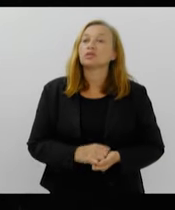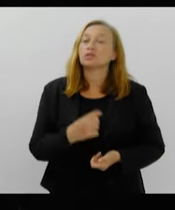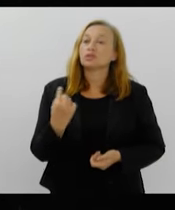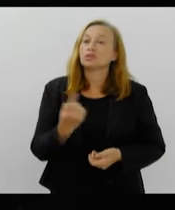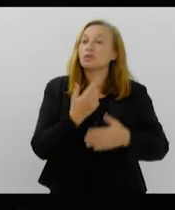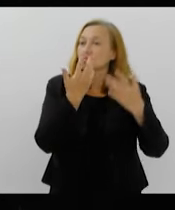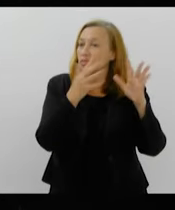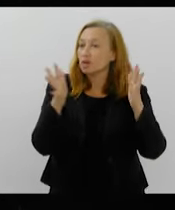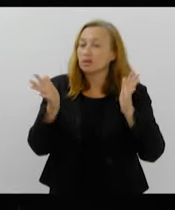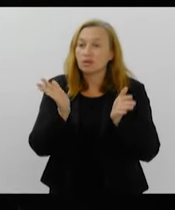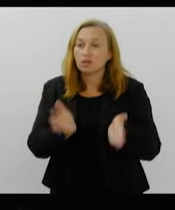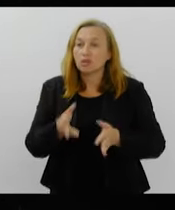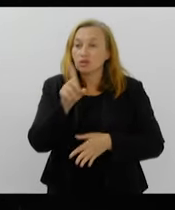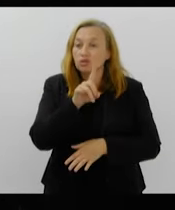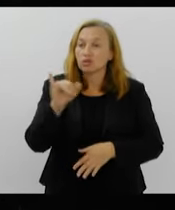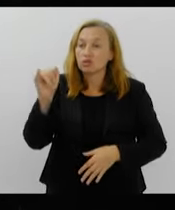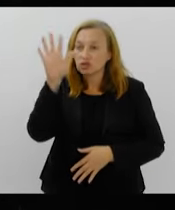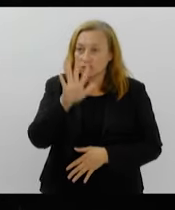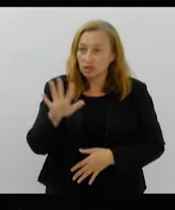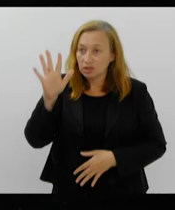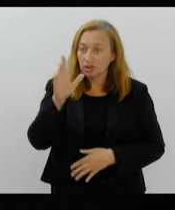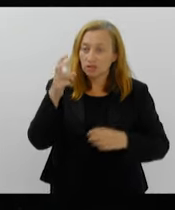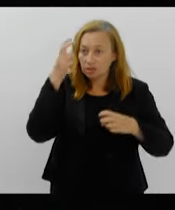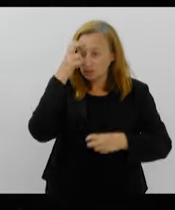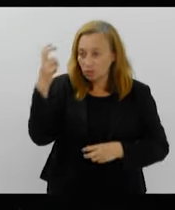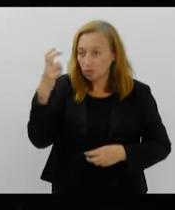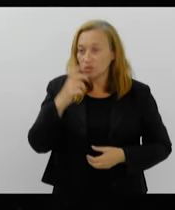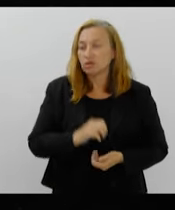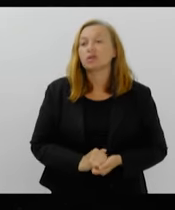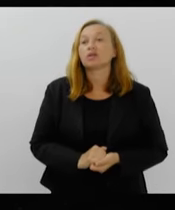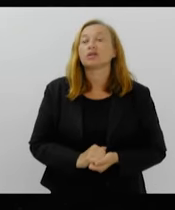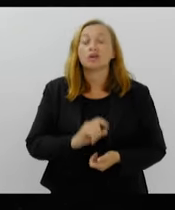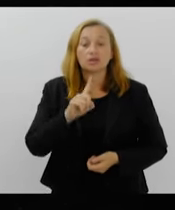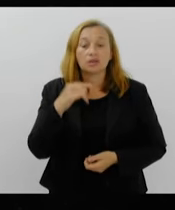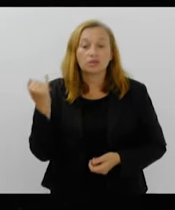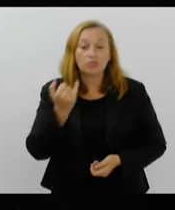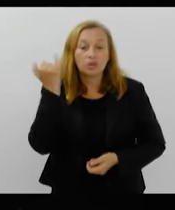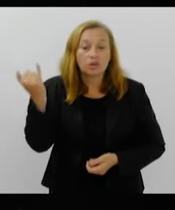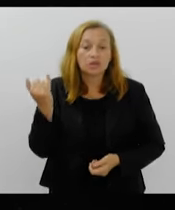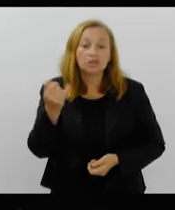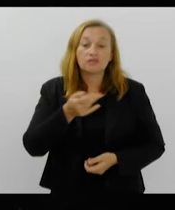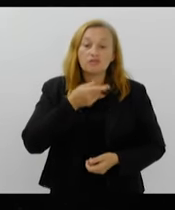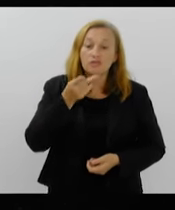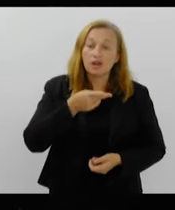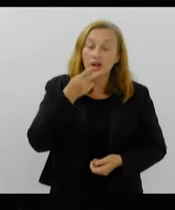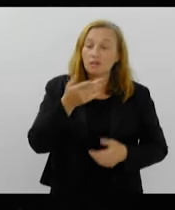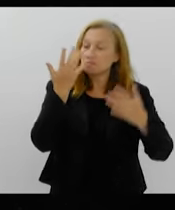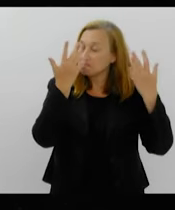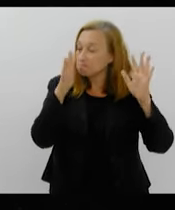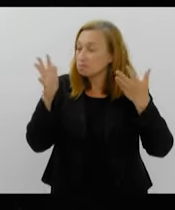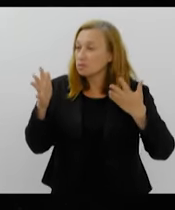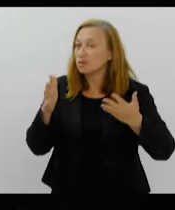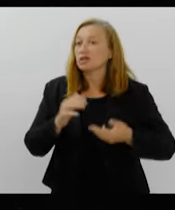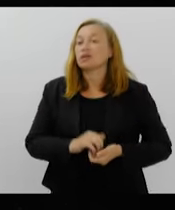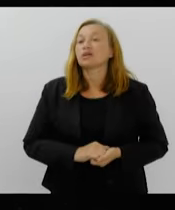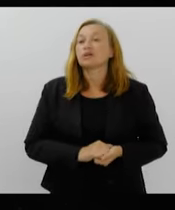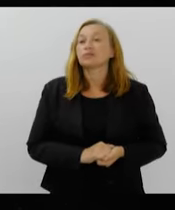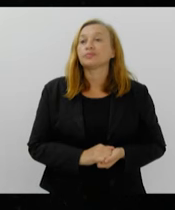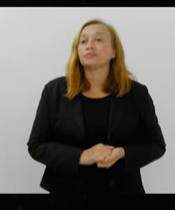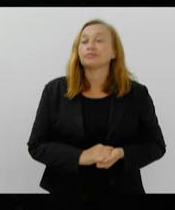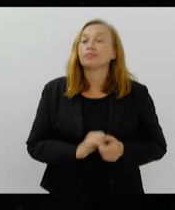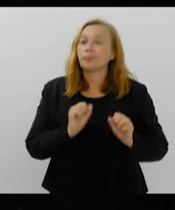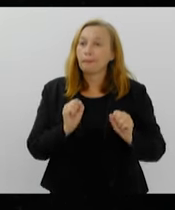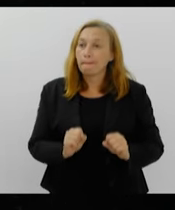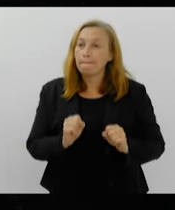celebrando hoje o dia nacional da cultura muito importante a gente dizer e Celebrar o fato da